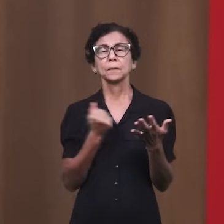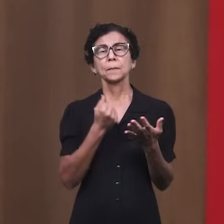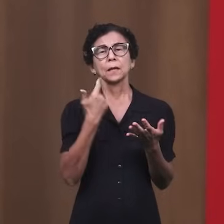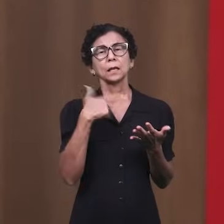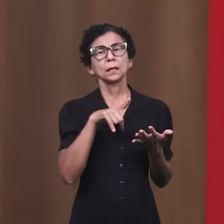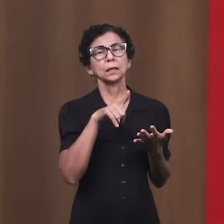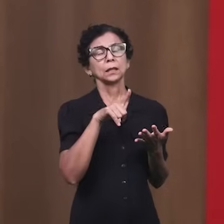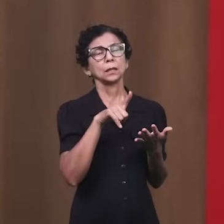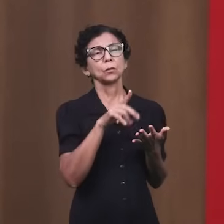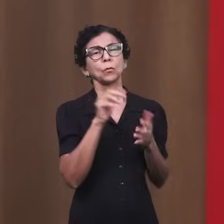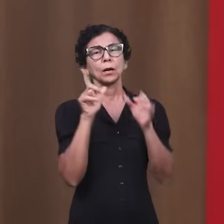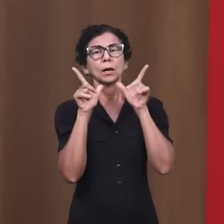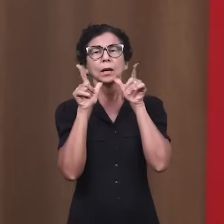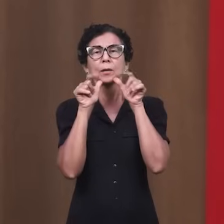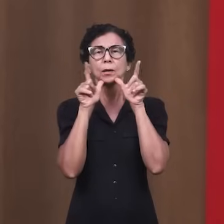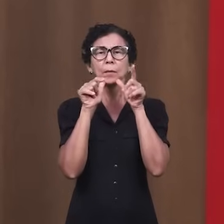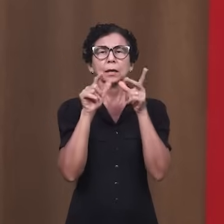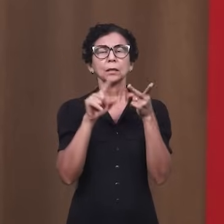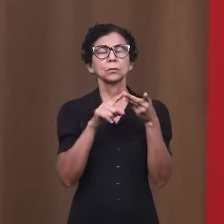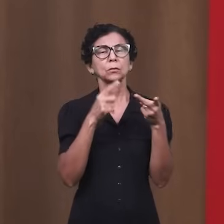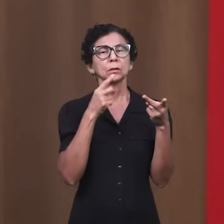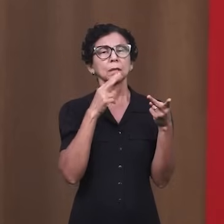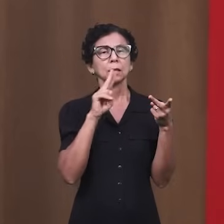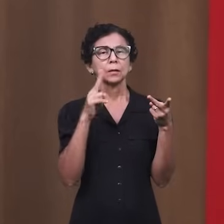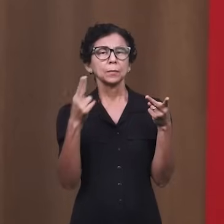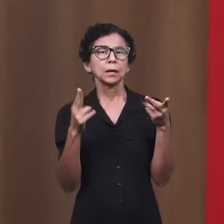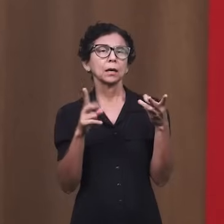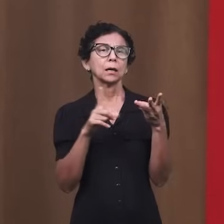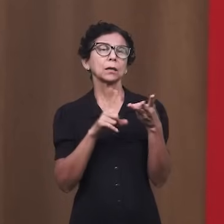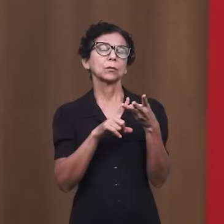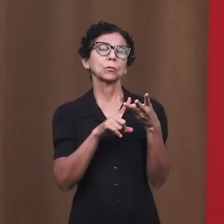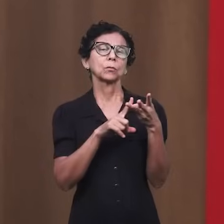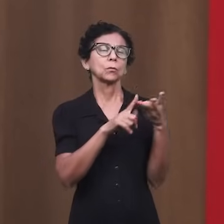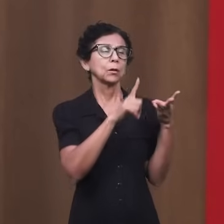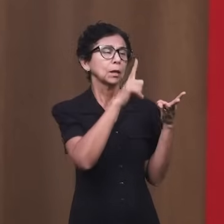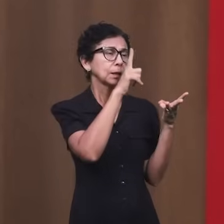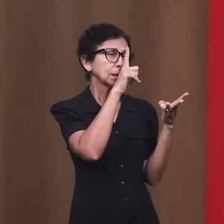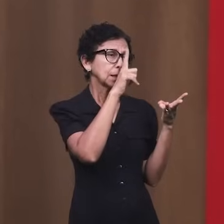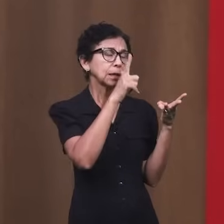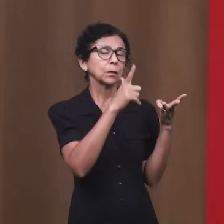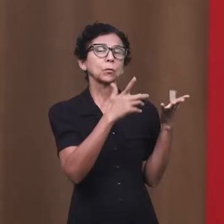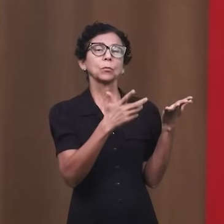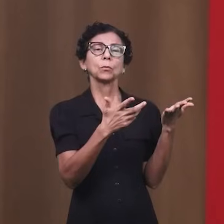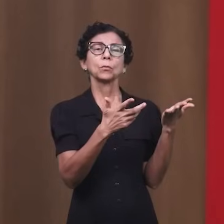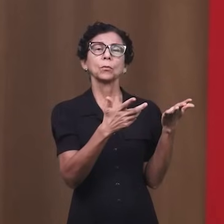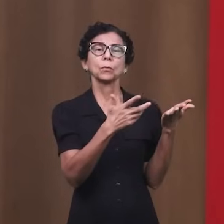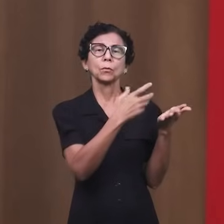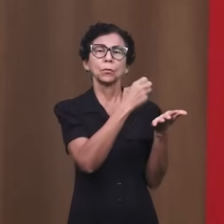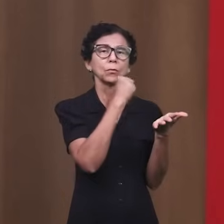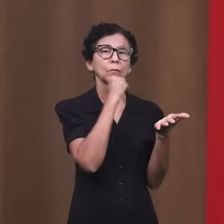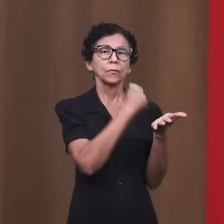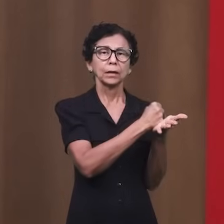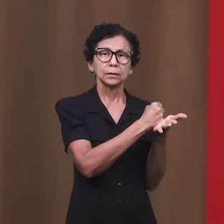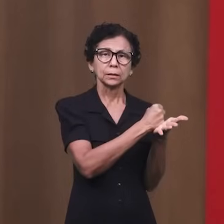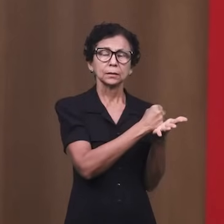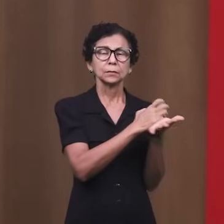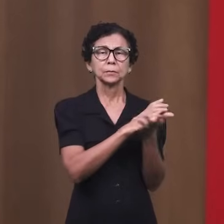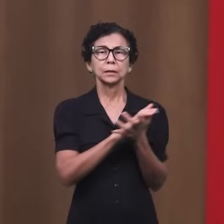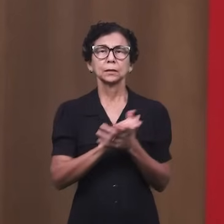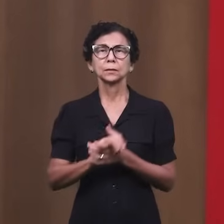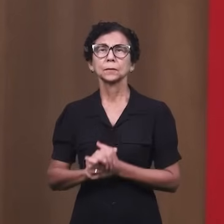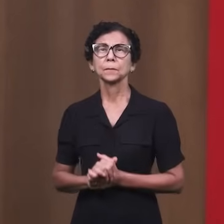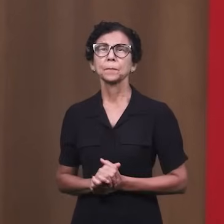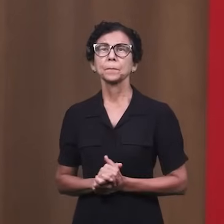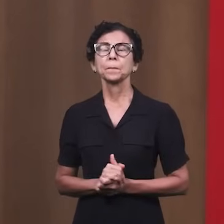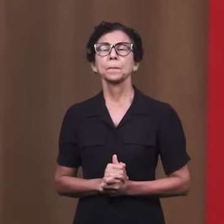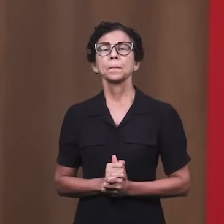eh O Novo Testamento foi escrito no grego e o velho testamento ele ele surgiu ele ele foi